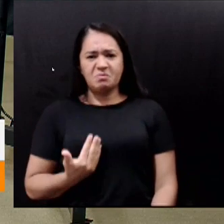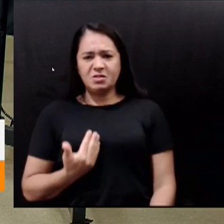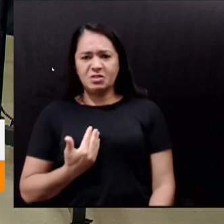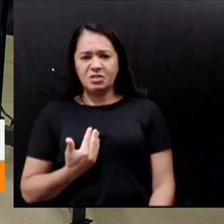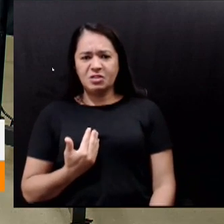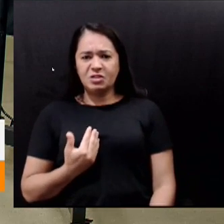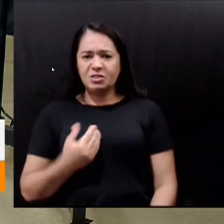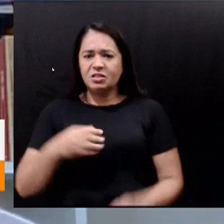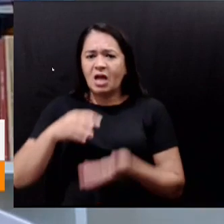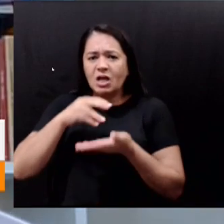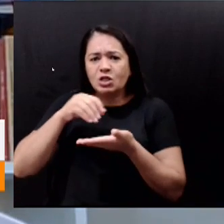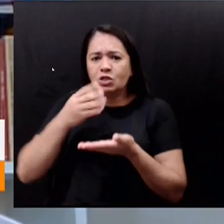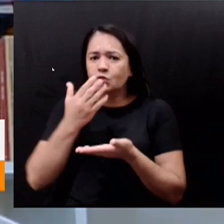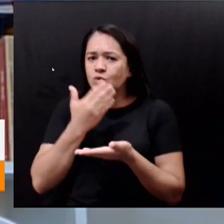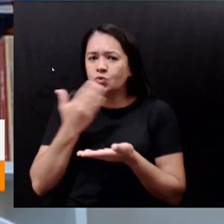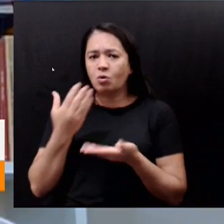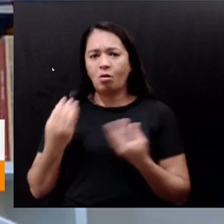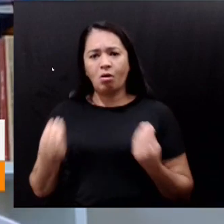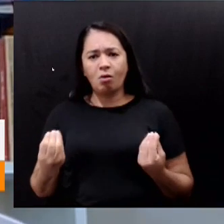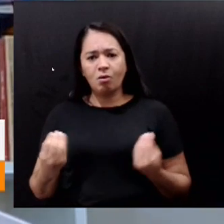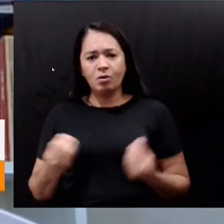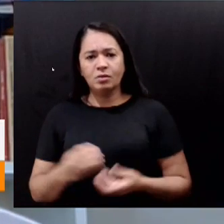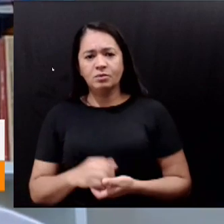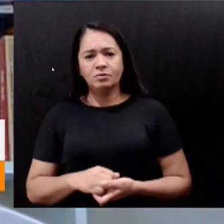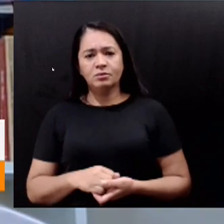é isso, Fagner?